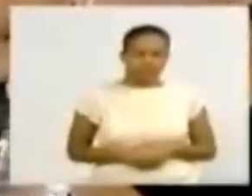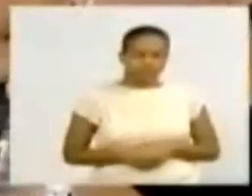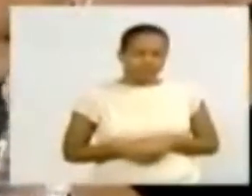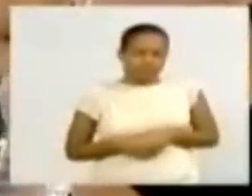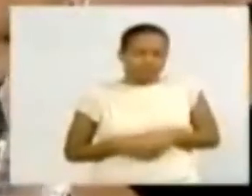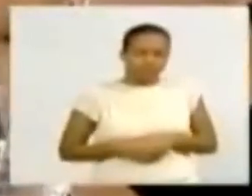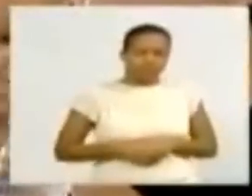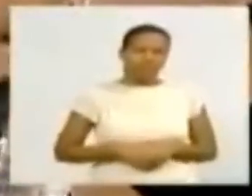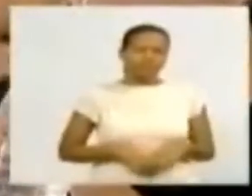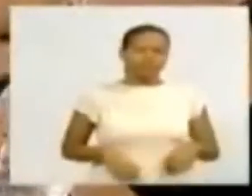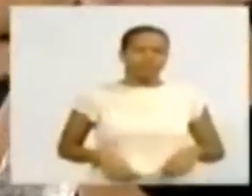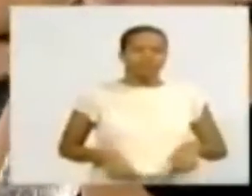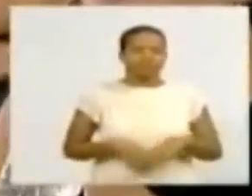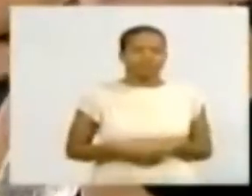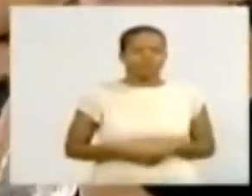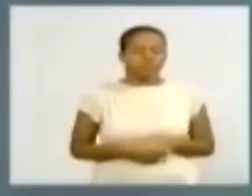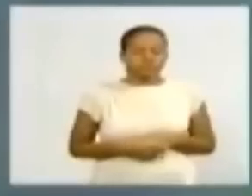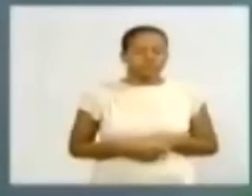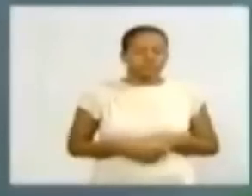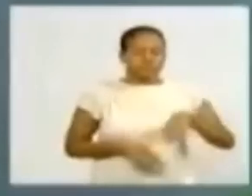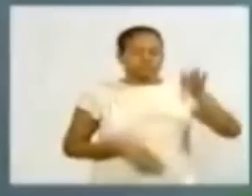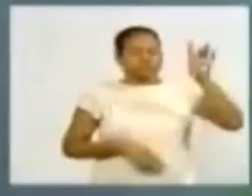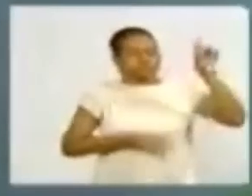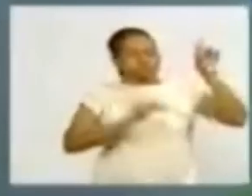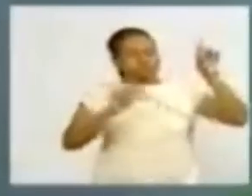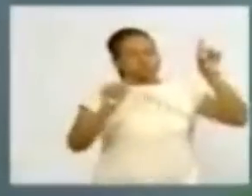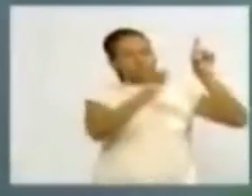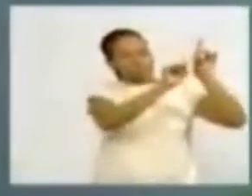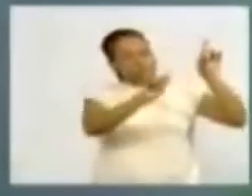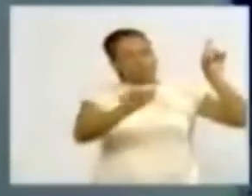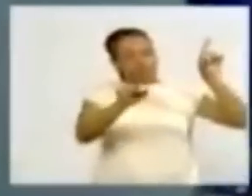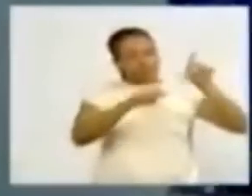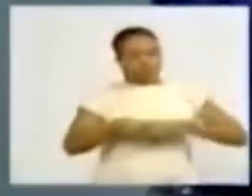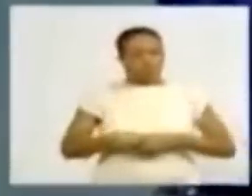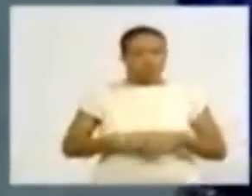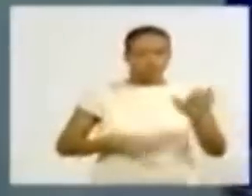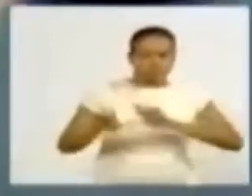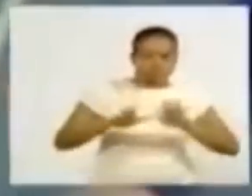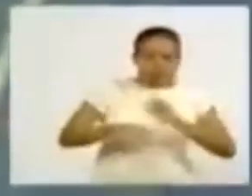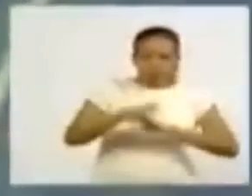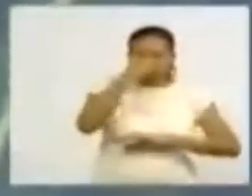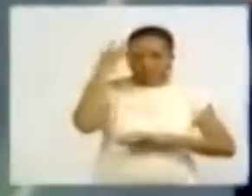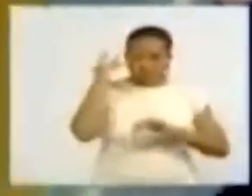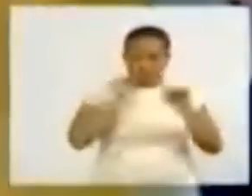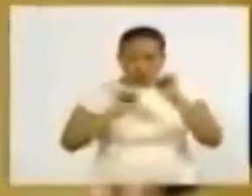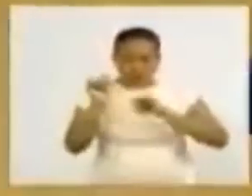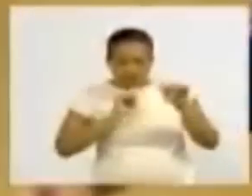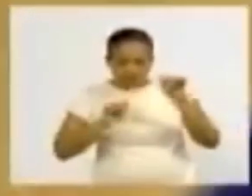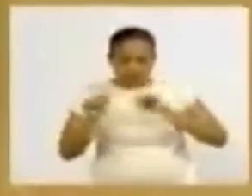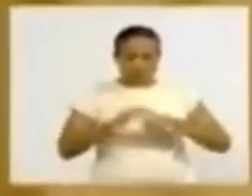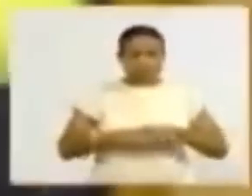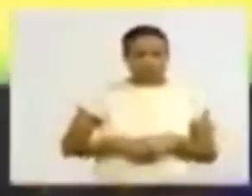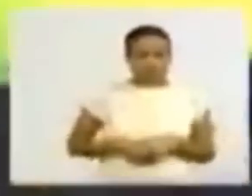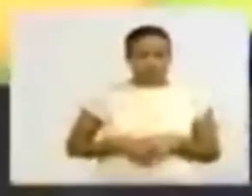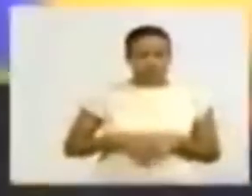A misericórdia de Deus nunca vai dizer a você que você é um caso perdido. Por isso, cuidado com quem você escuta,